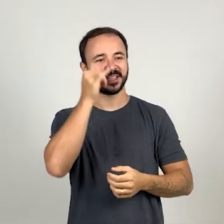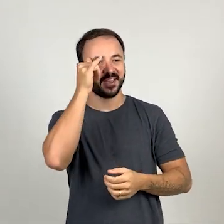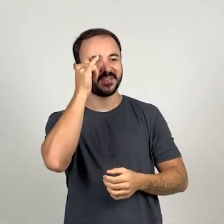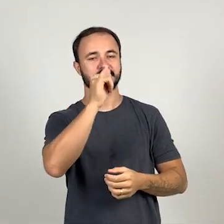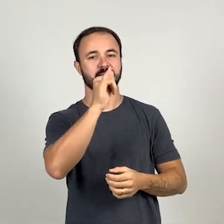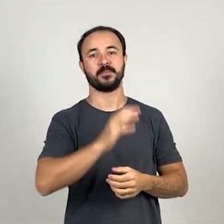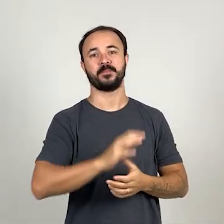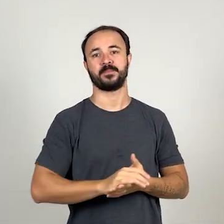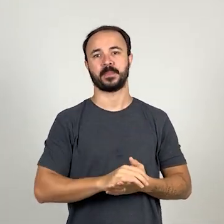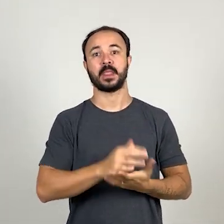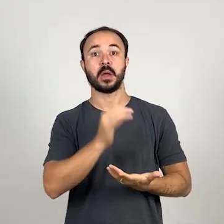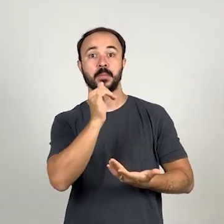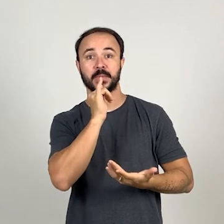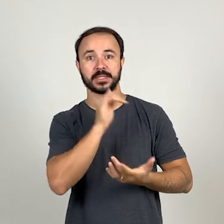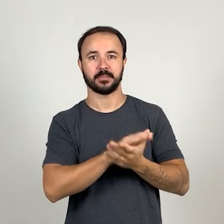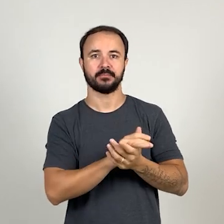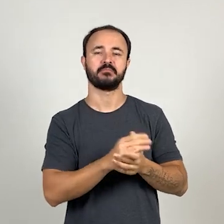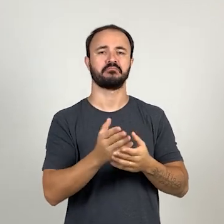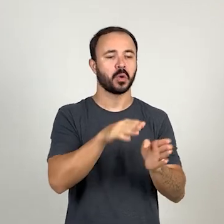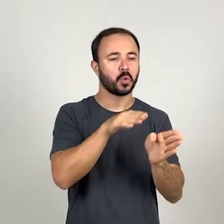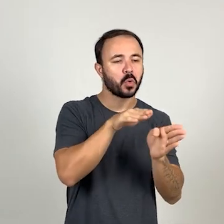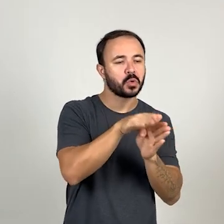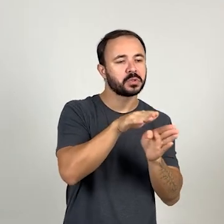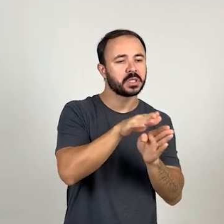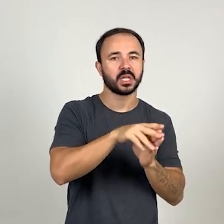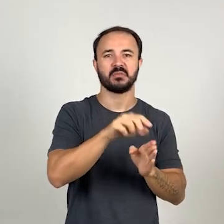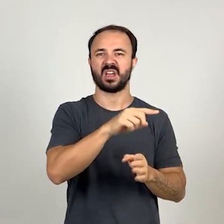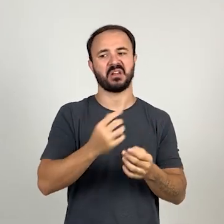no caso de conselhos, que você pode acatar ou não.